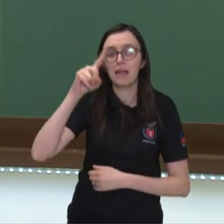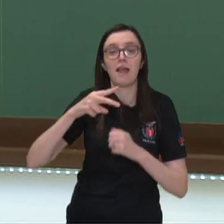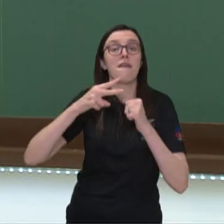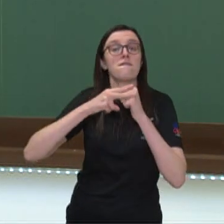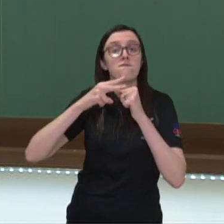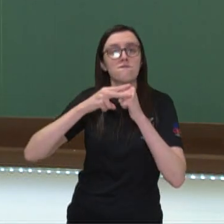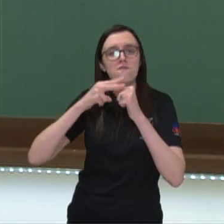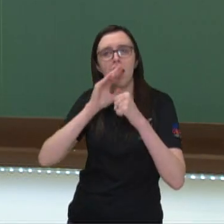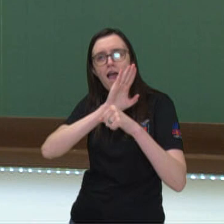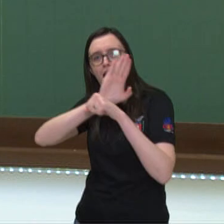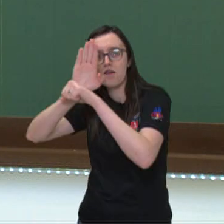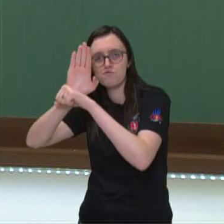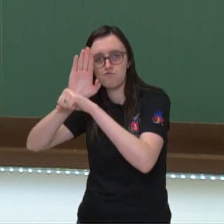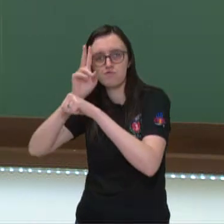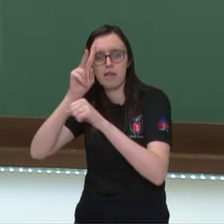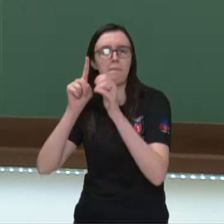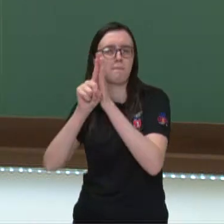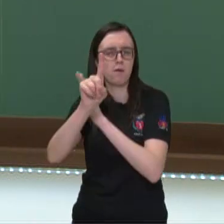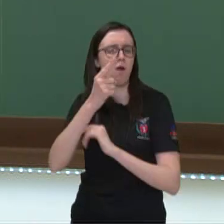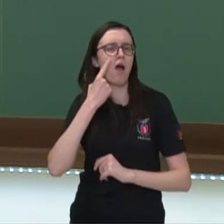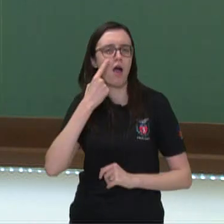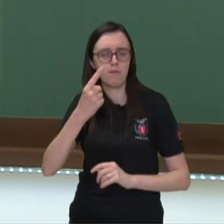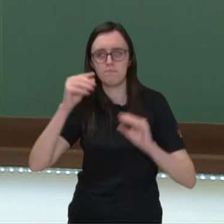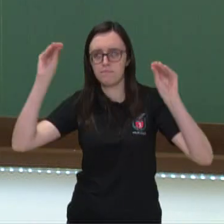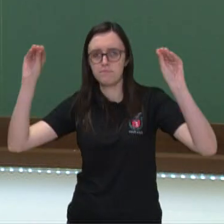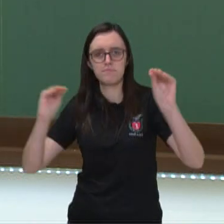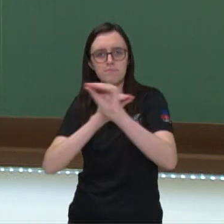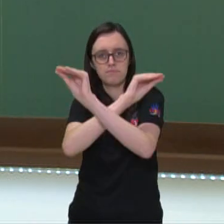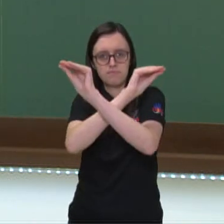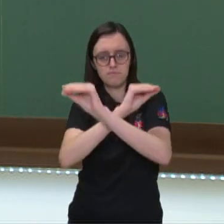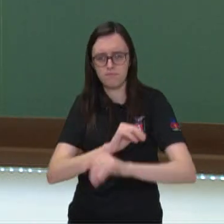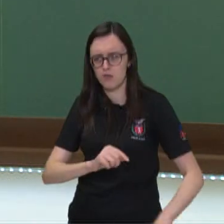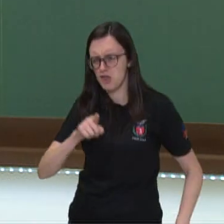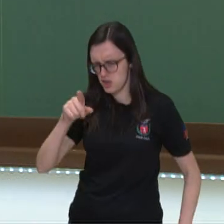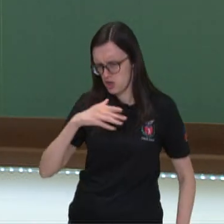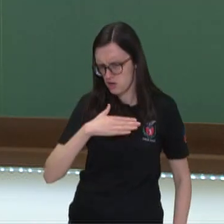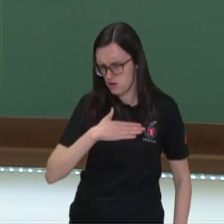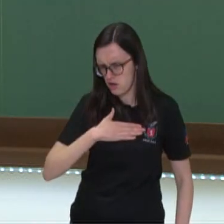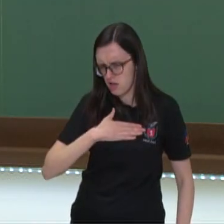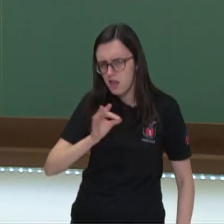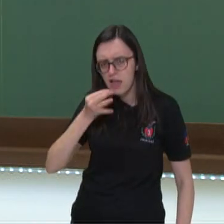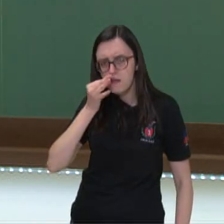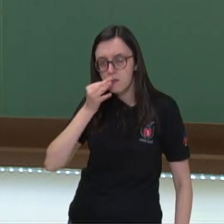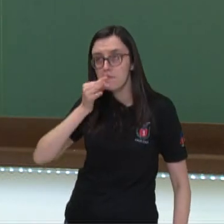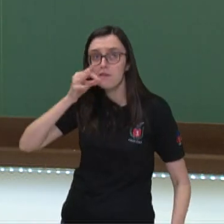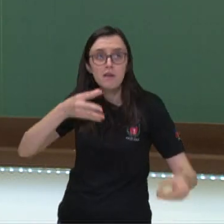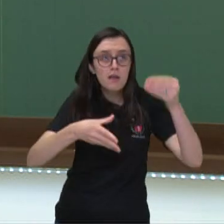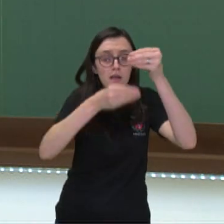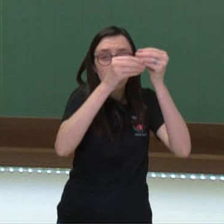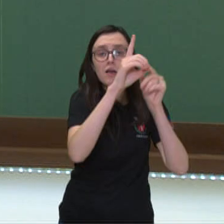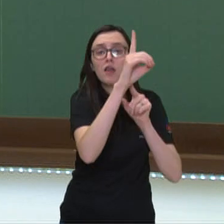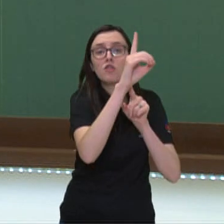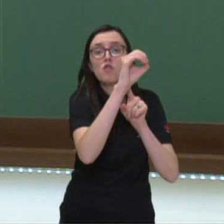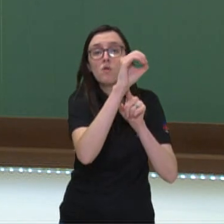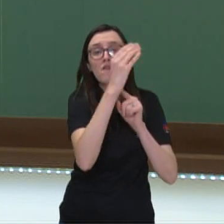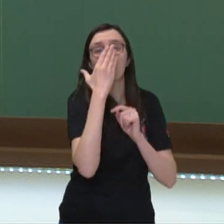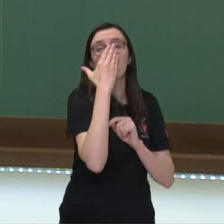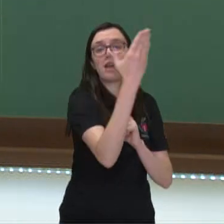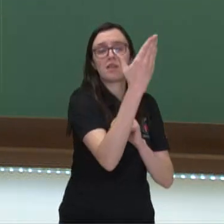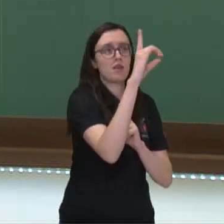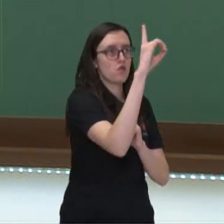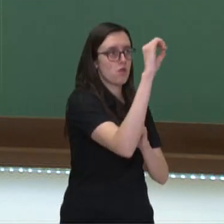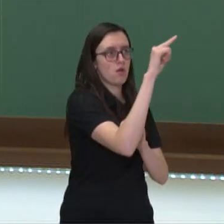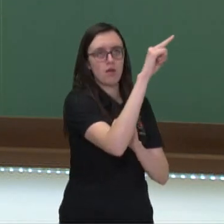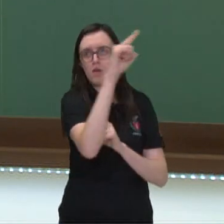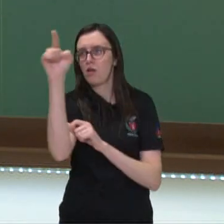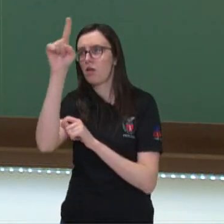verbo auxiliar na frente para fazer pergunta. Então, você gosta de café? Do you like coffee? Você já deve ter escutado isso em algum lugar.